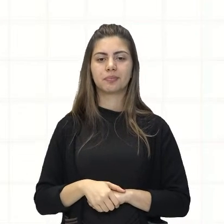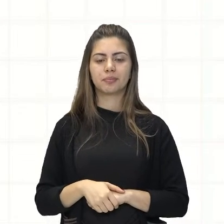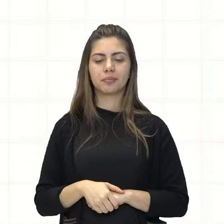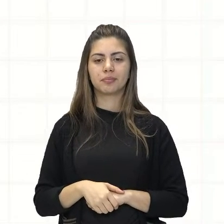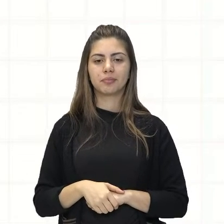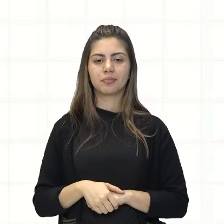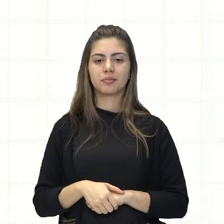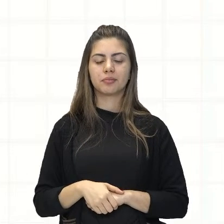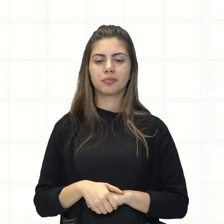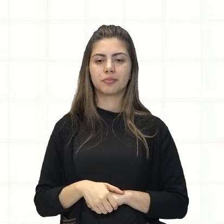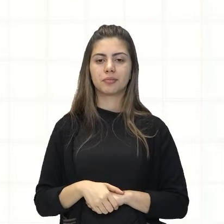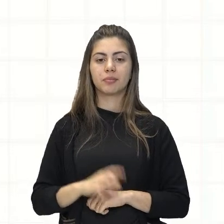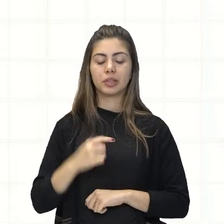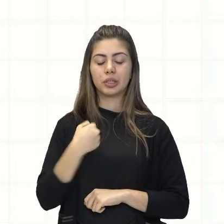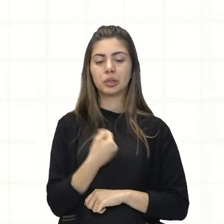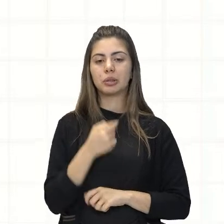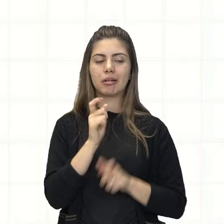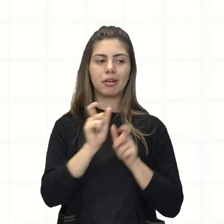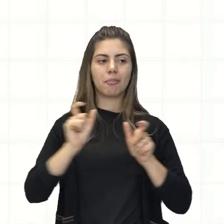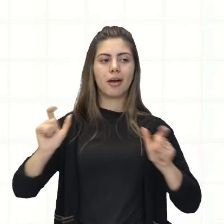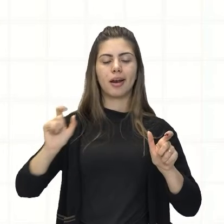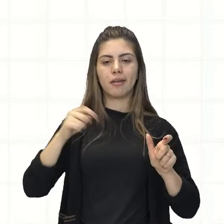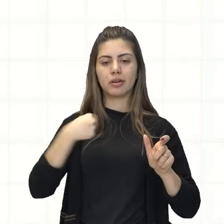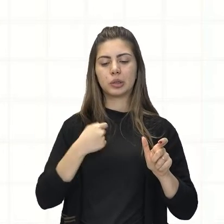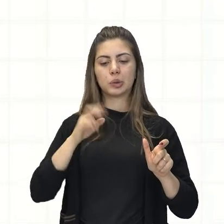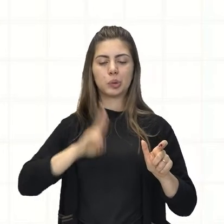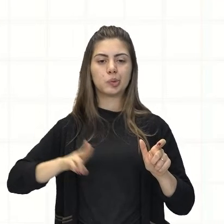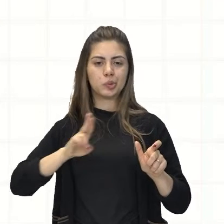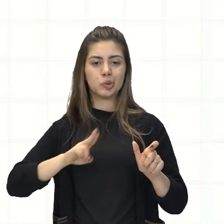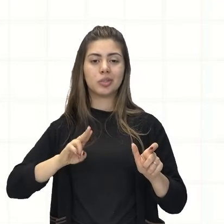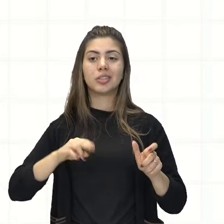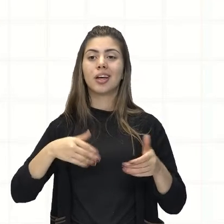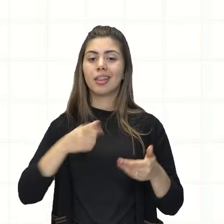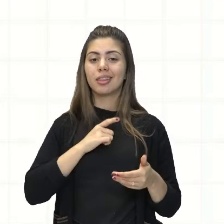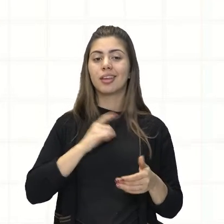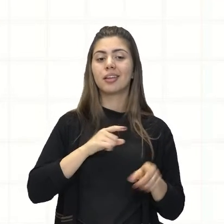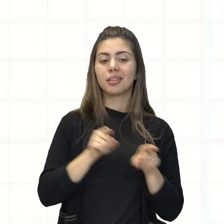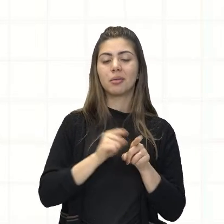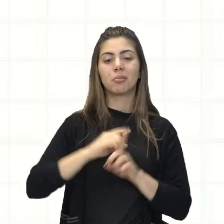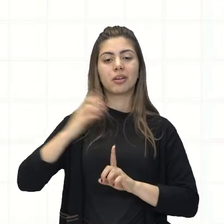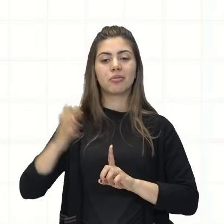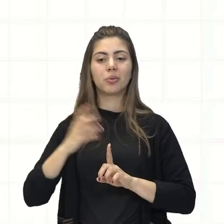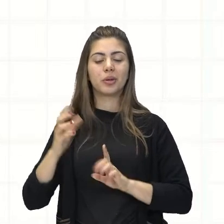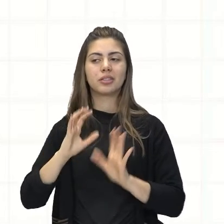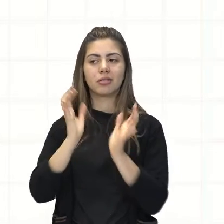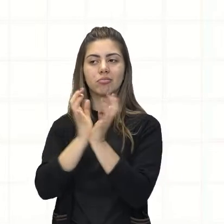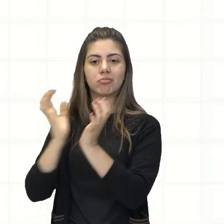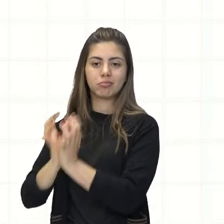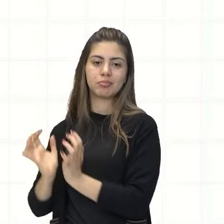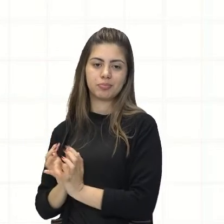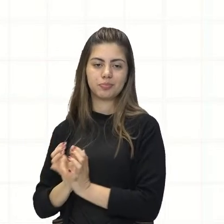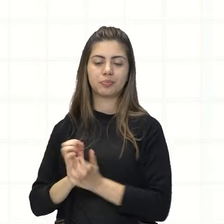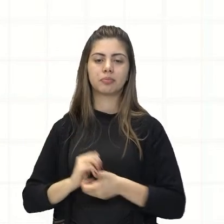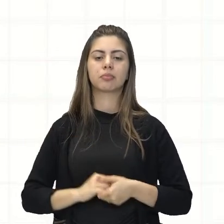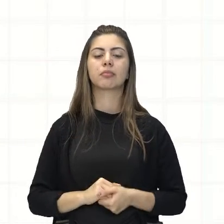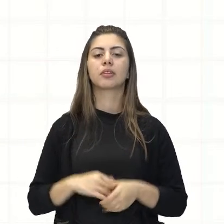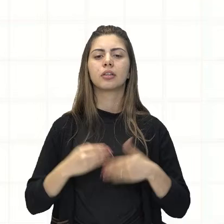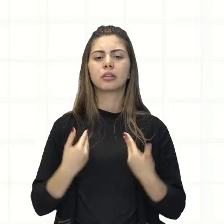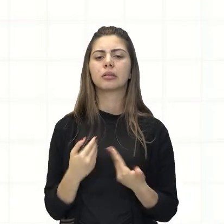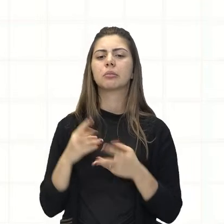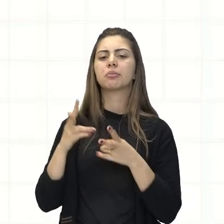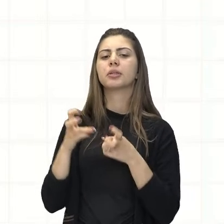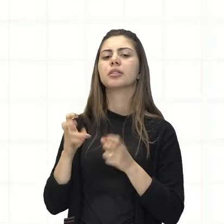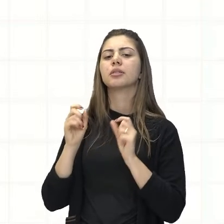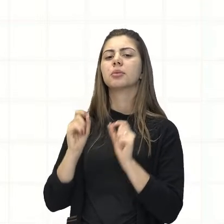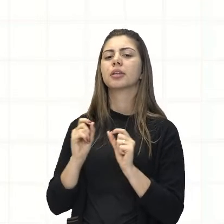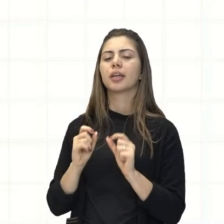línguas indígenas no nosso idioma. Então, percebam que, apesar da imposição